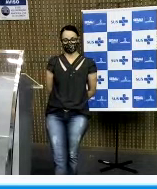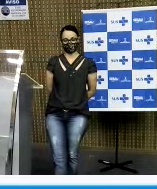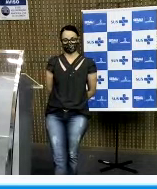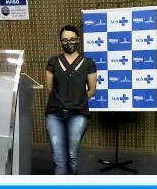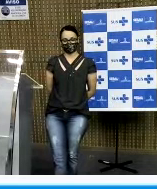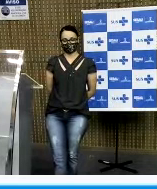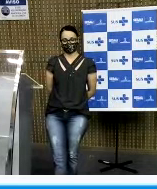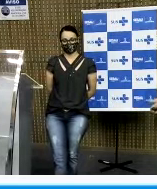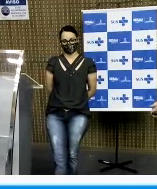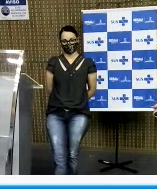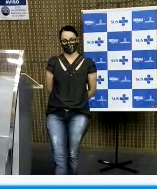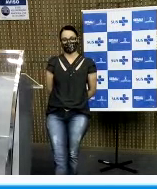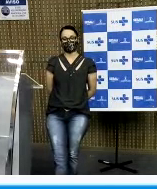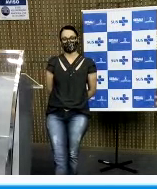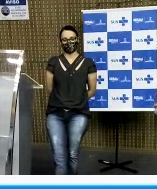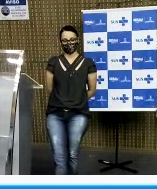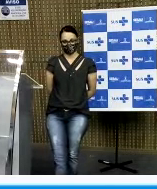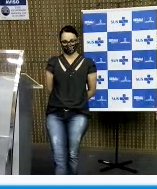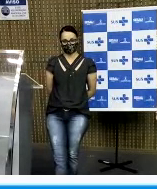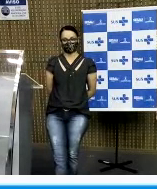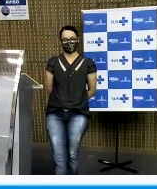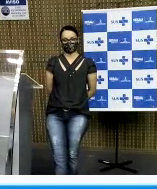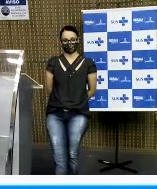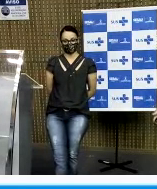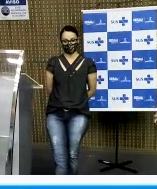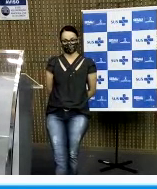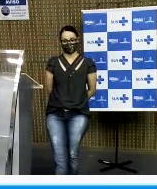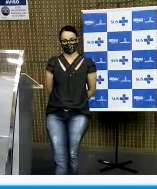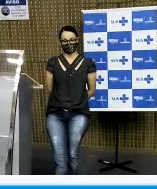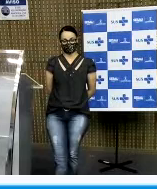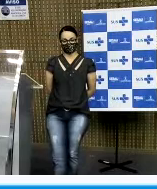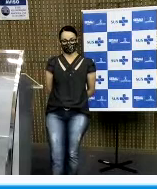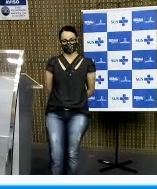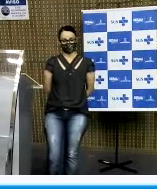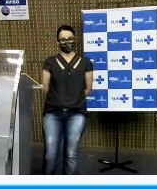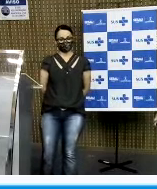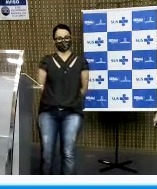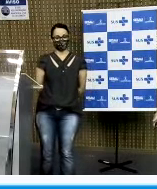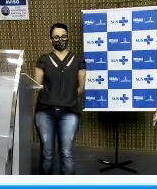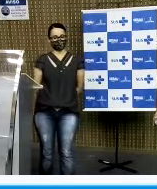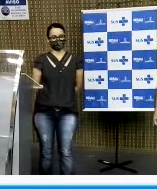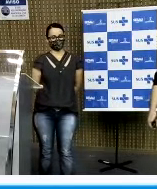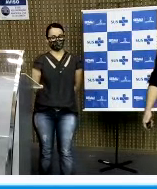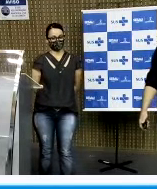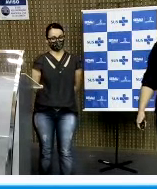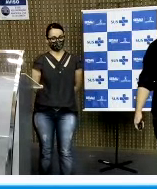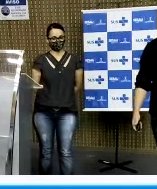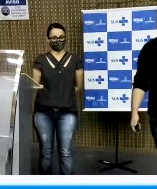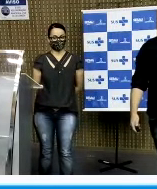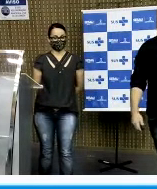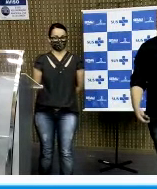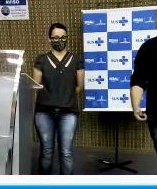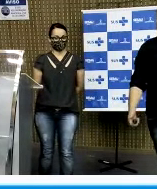está sob gestão do Previne Brasil, né, da capacitação ponderada, então assim tem sido bastante trabalhado junto à equipe de